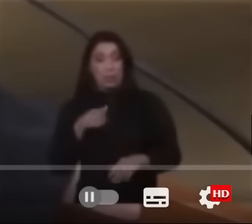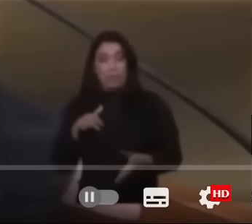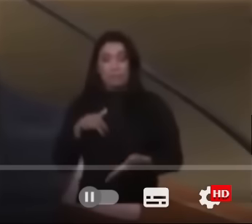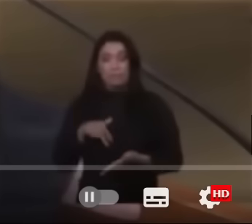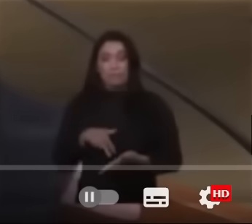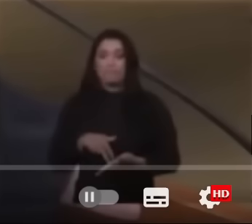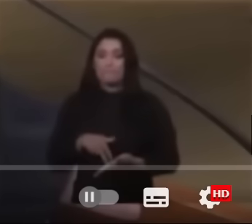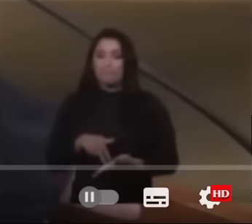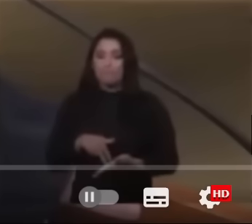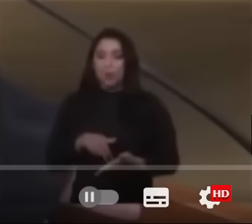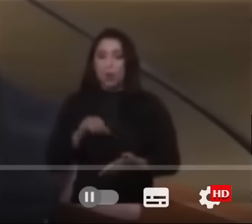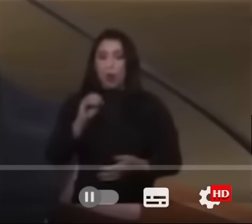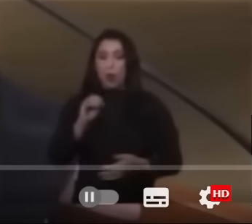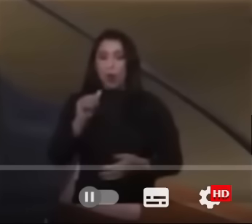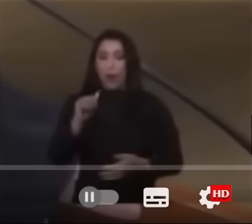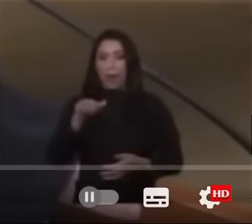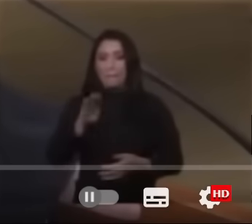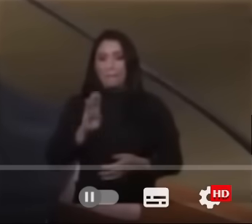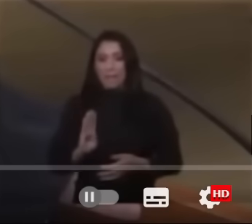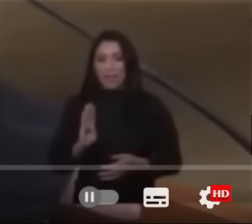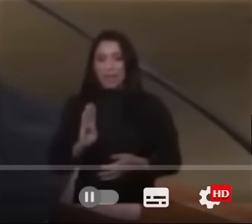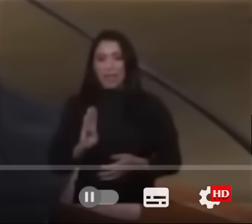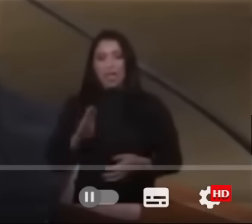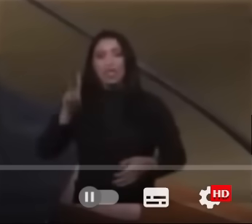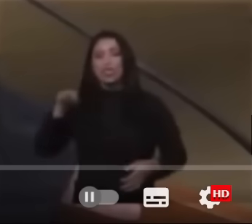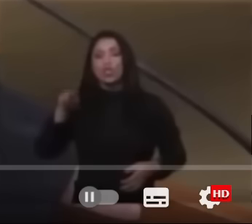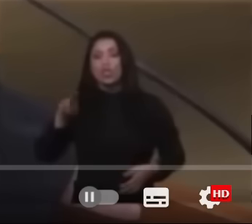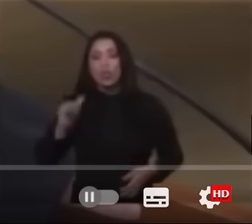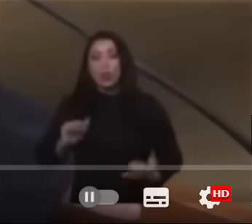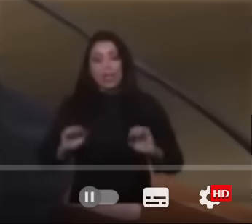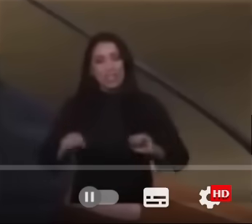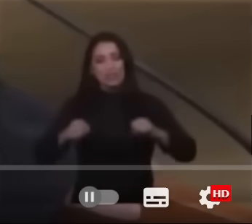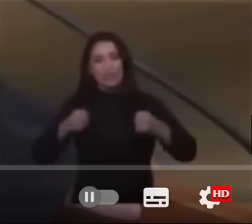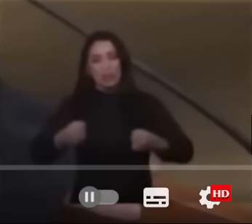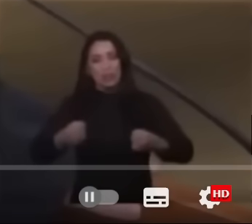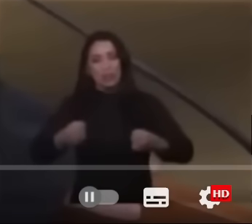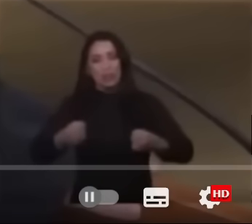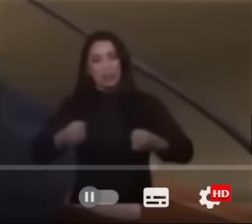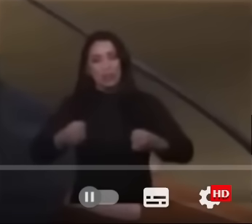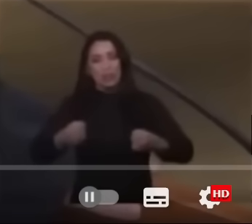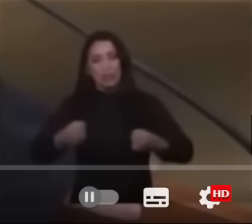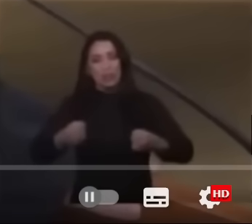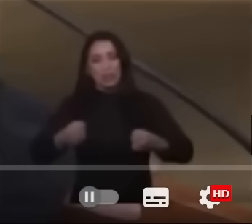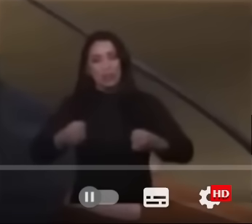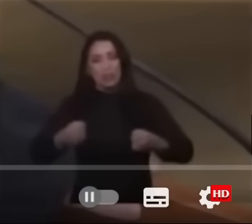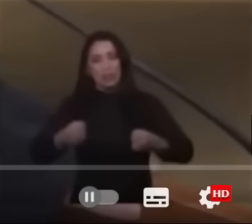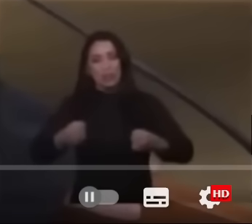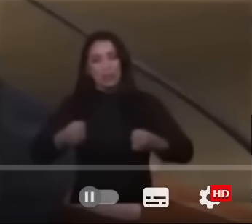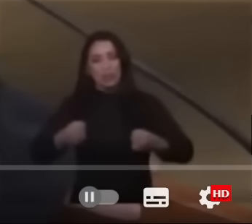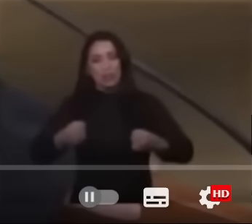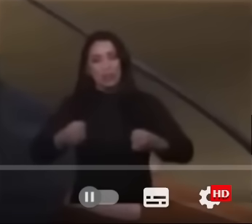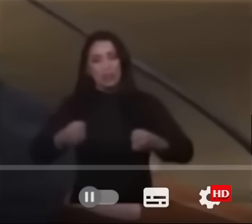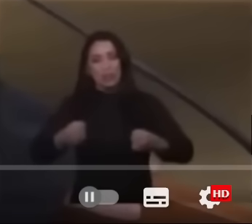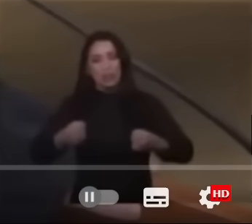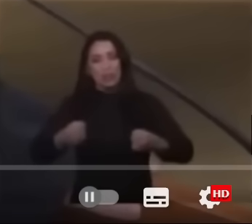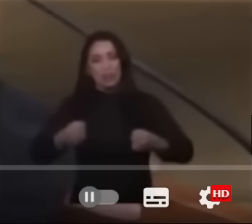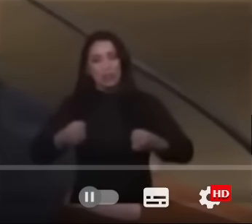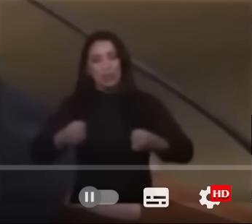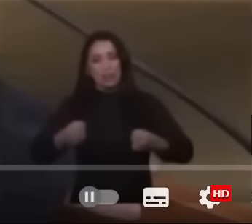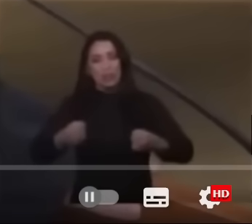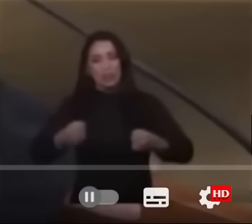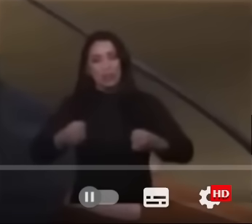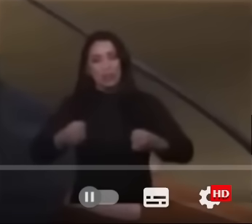tribuna. A OAB nunca se manifestou para defender a gente. Por que que a OAB ia